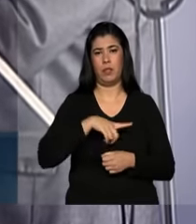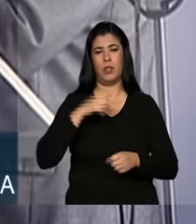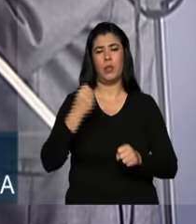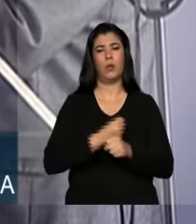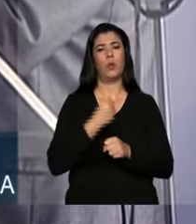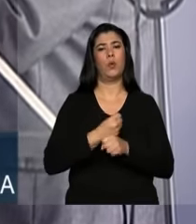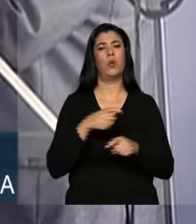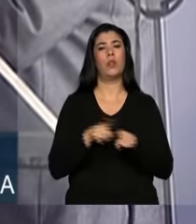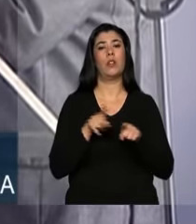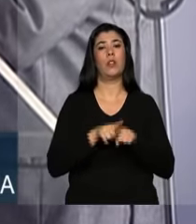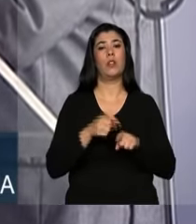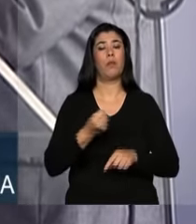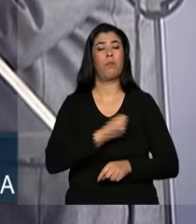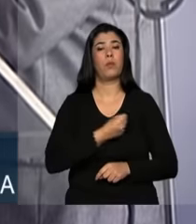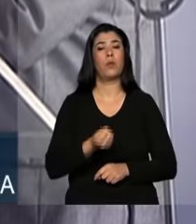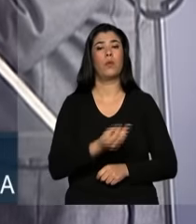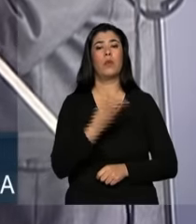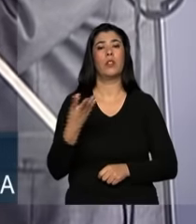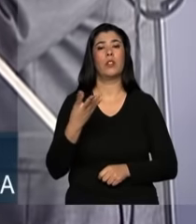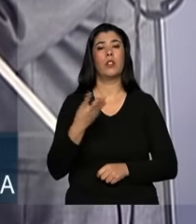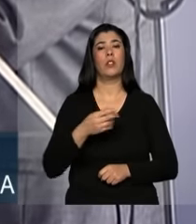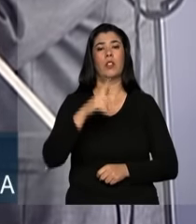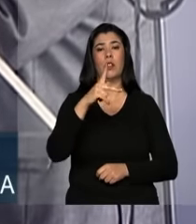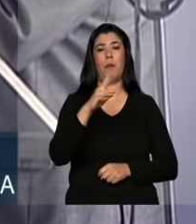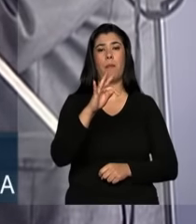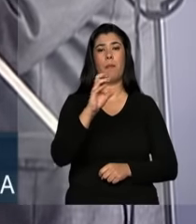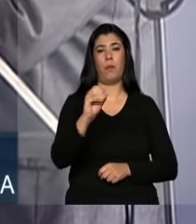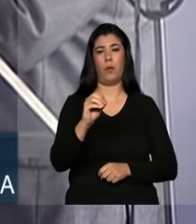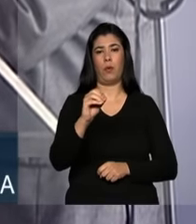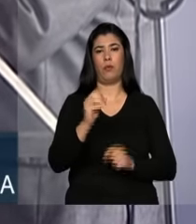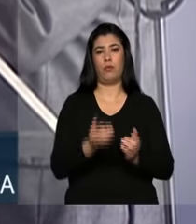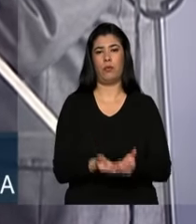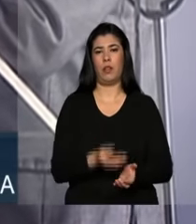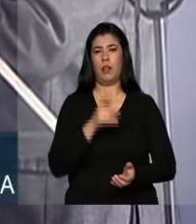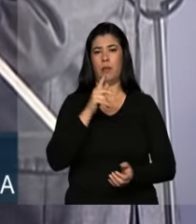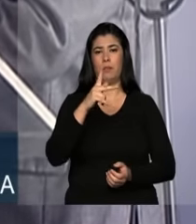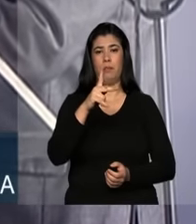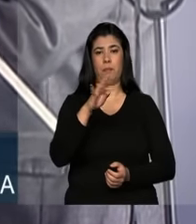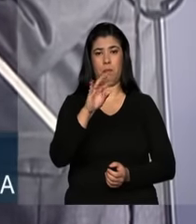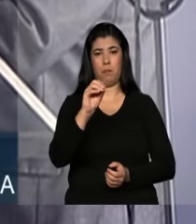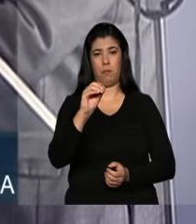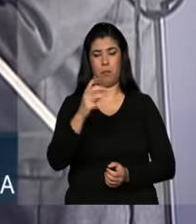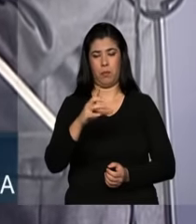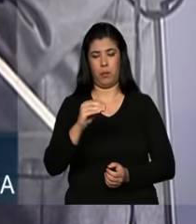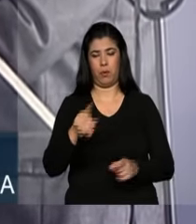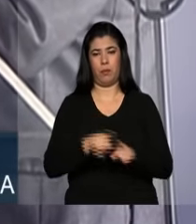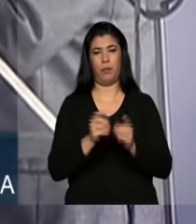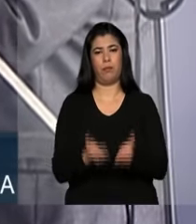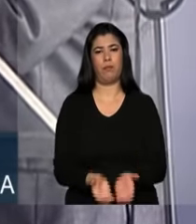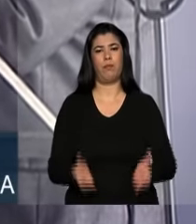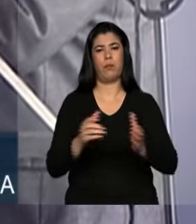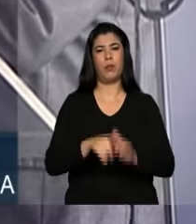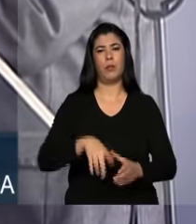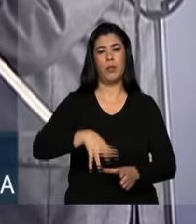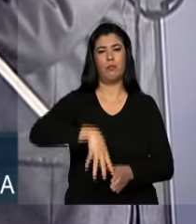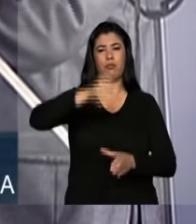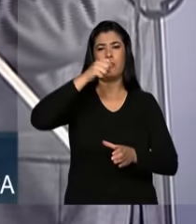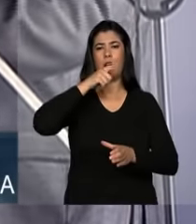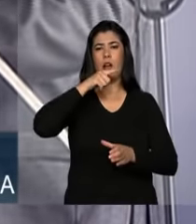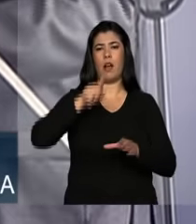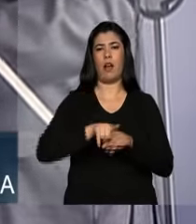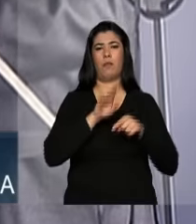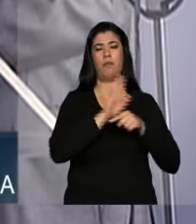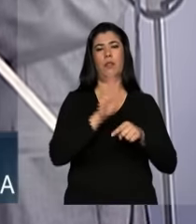número recorde de poços e adutoras, atendendo a mais de 6 mil famílias, cerca de 30